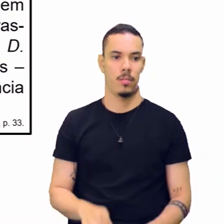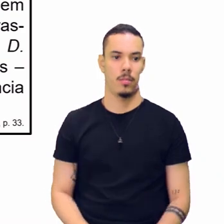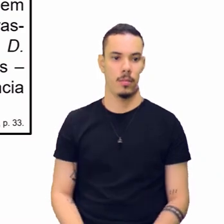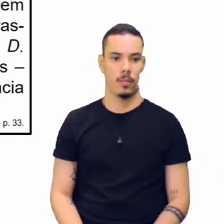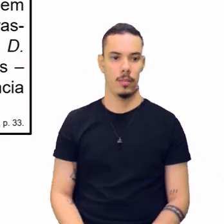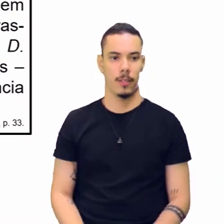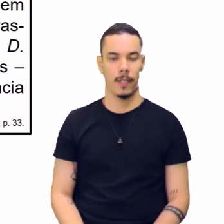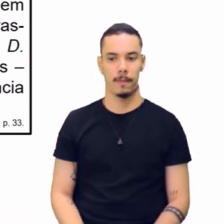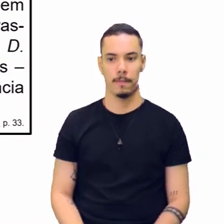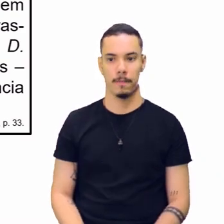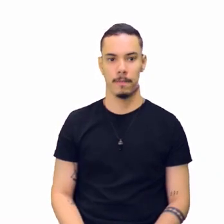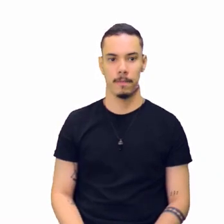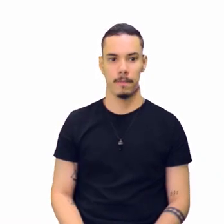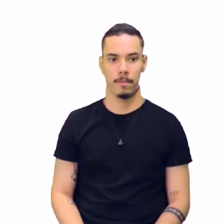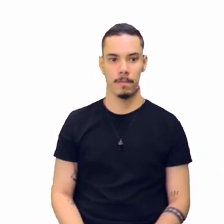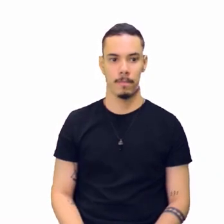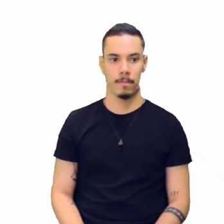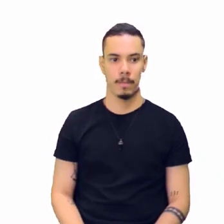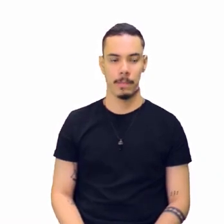ao comando da questão.